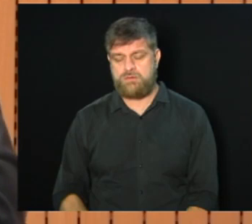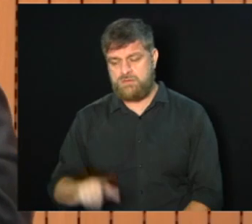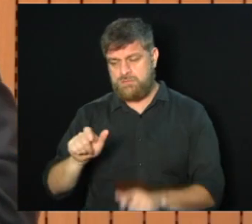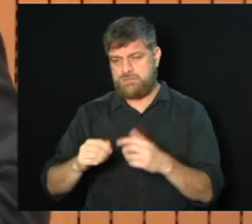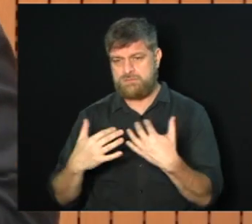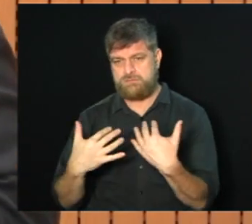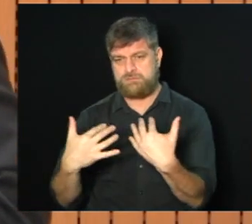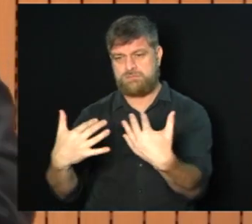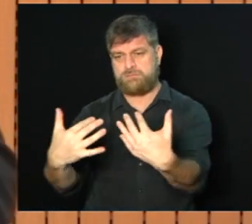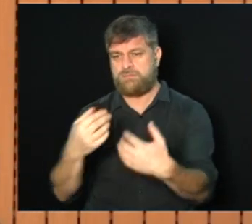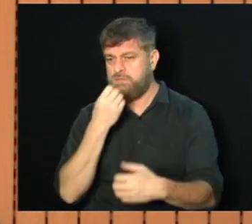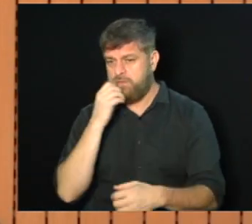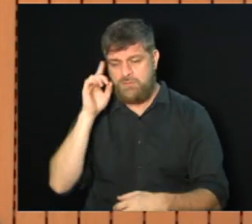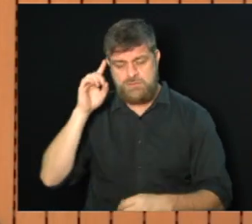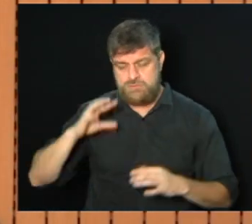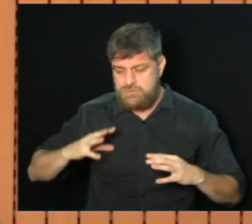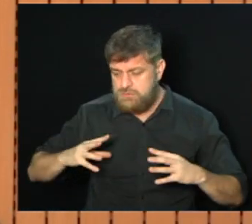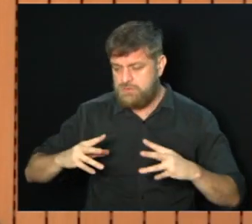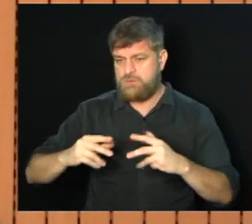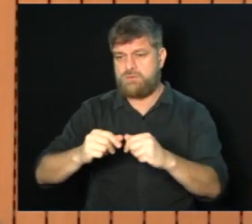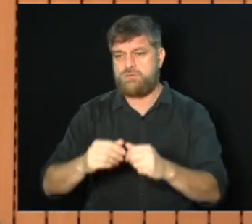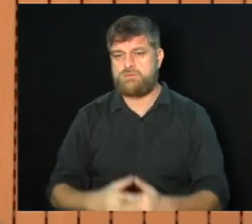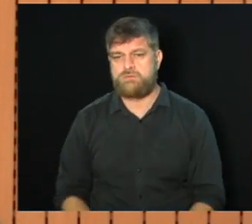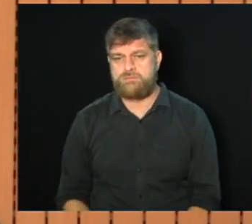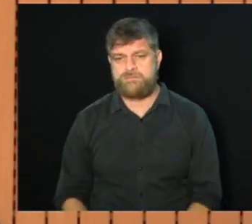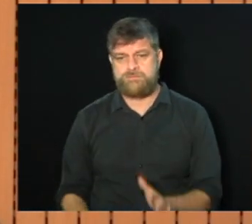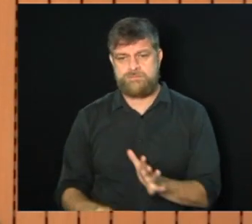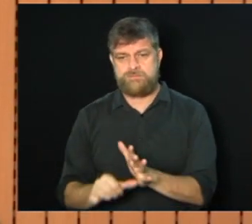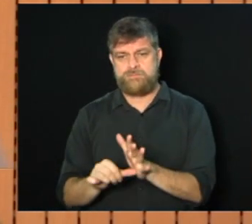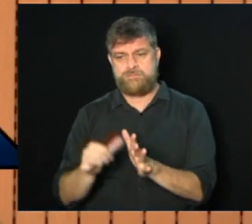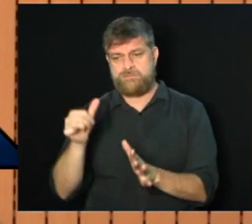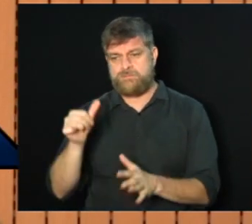presente, bom dia a todos. Primeiro,